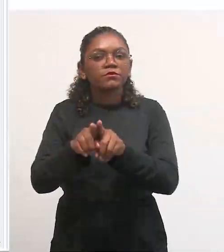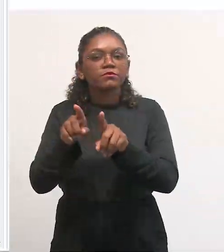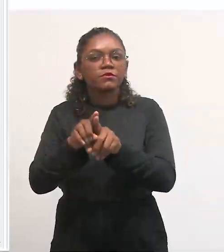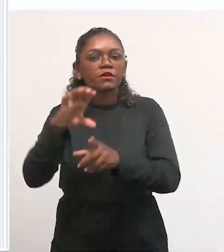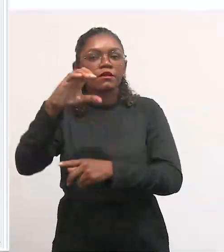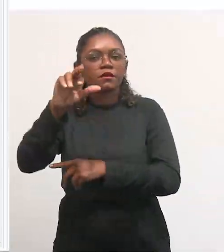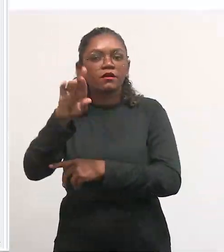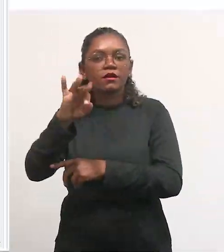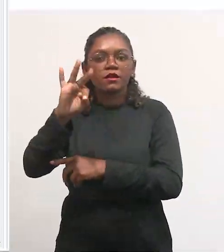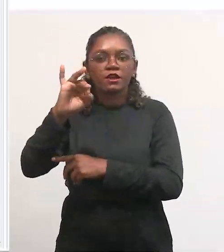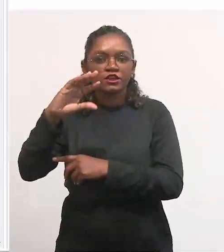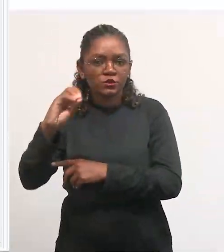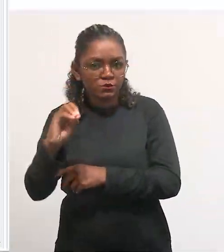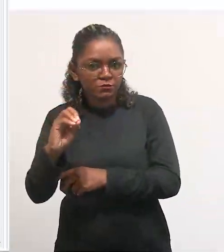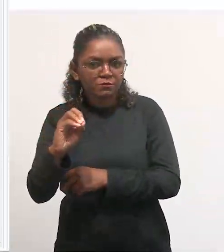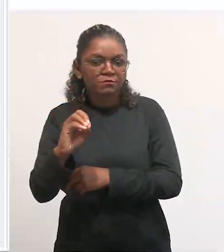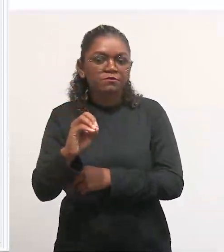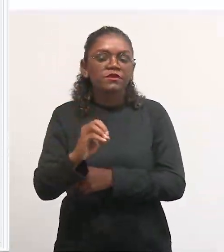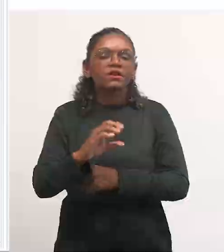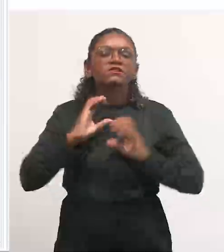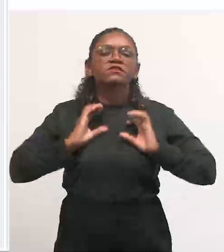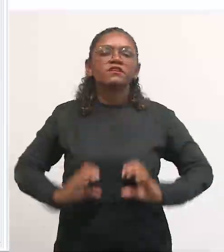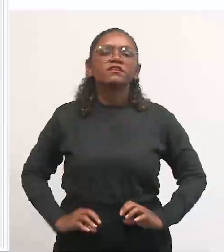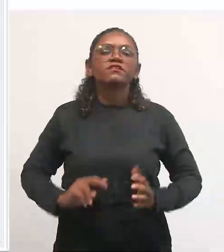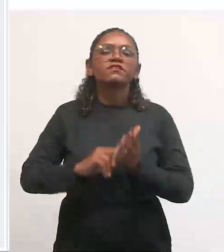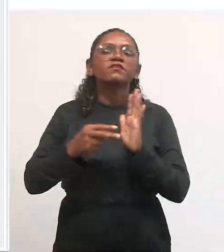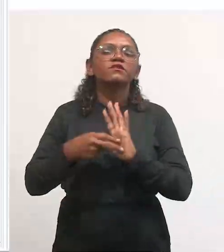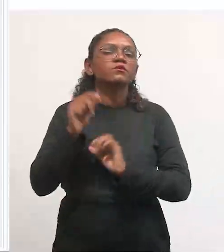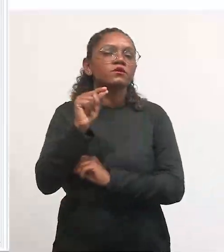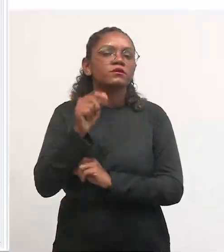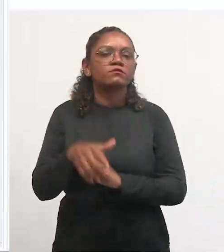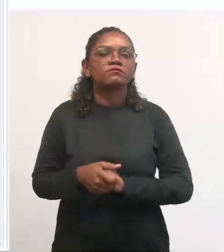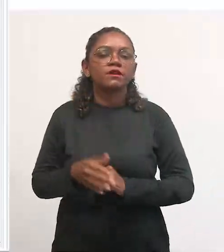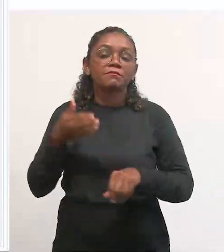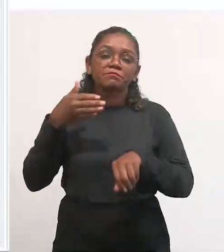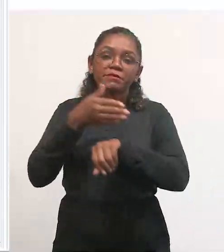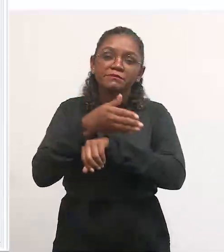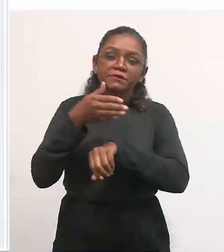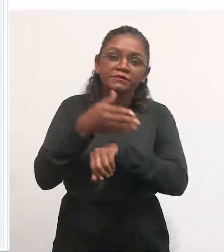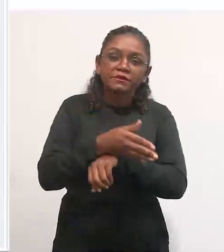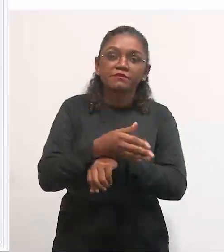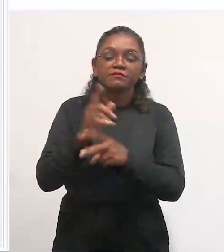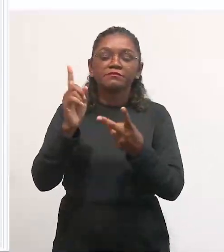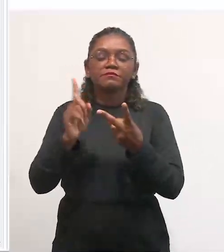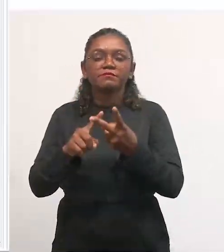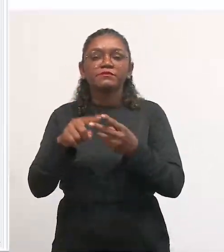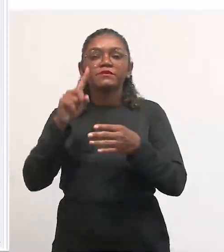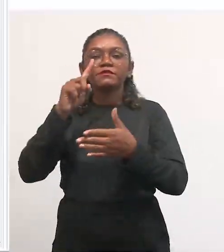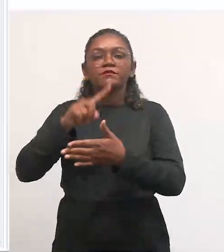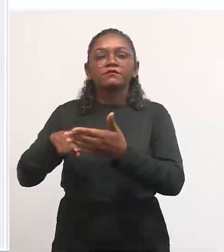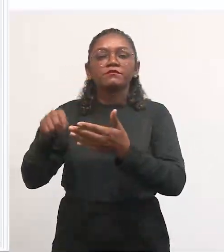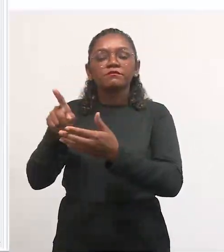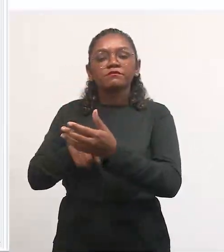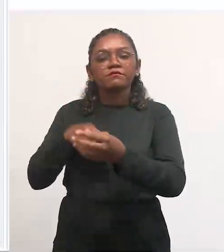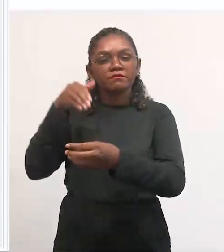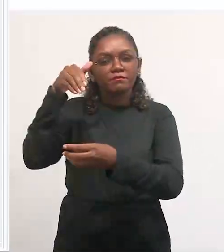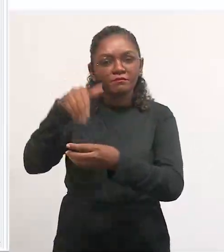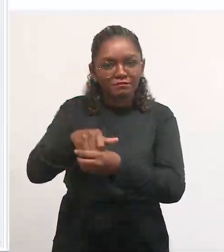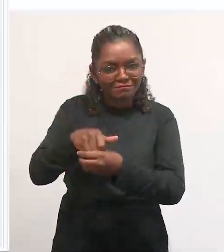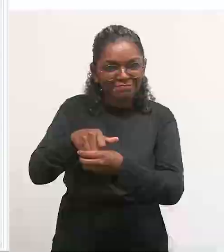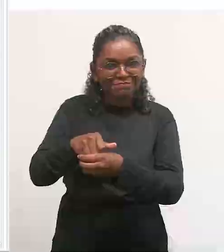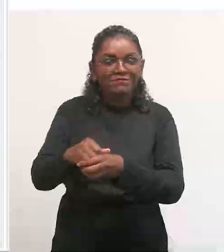voto, pela decisão, pela participação política. Então, a LDB vai direcionar